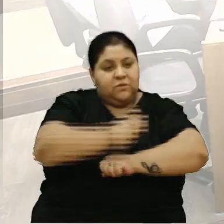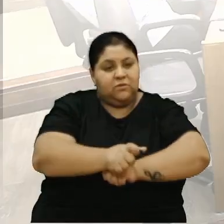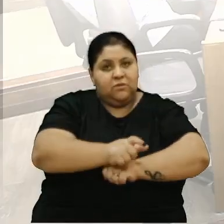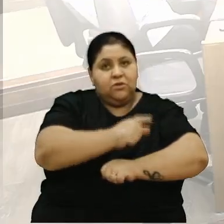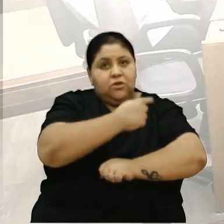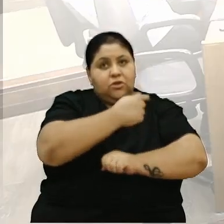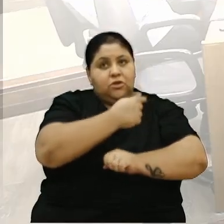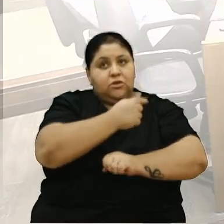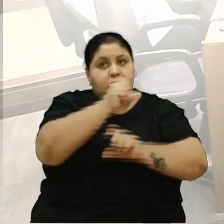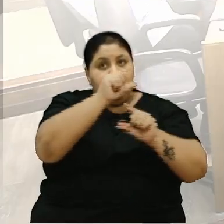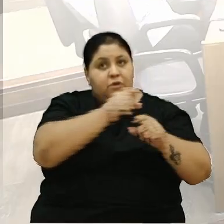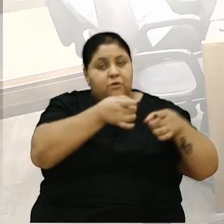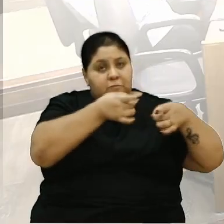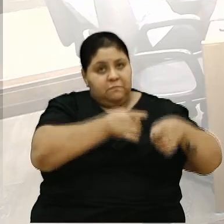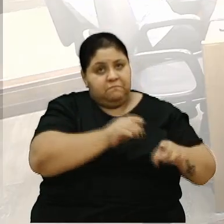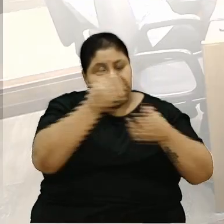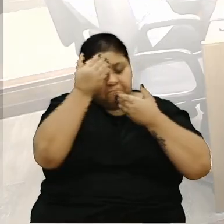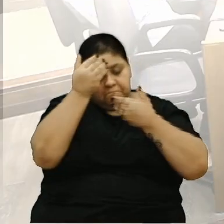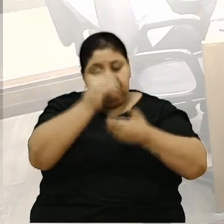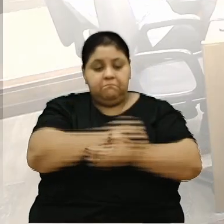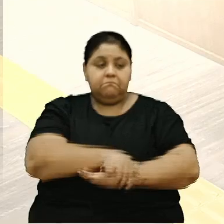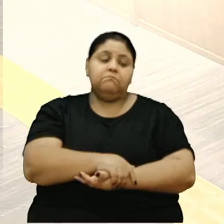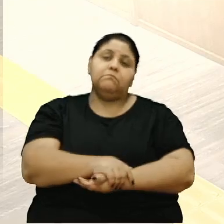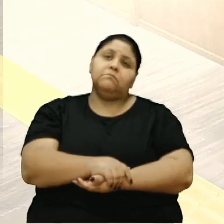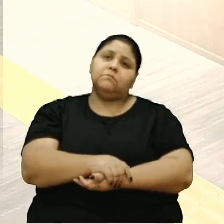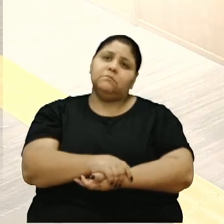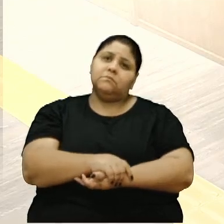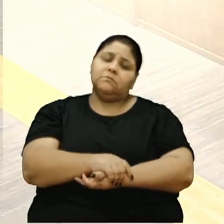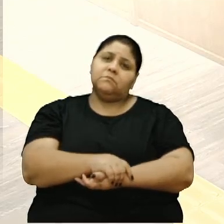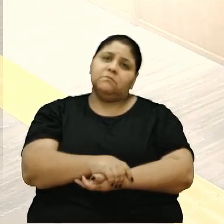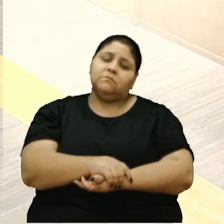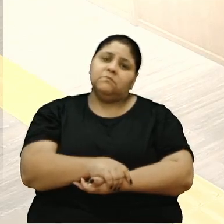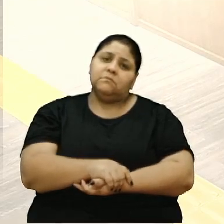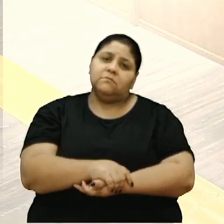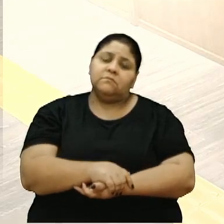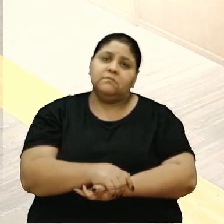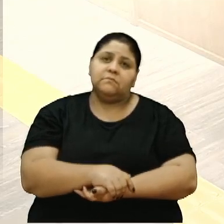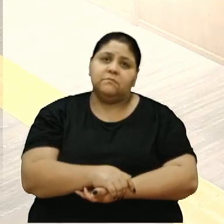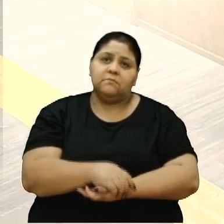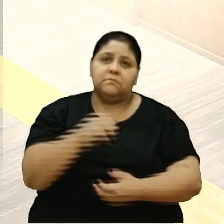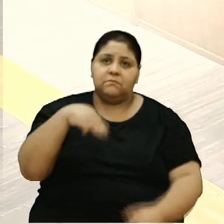vereador. Obrigado, vereador Bressan. A questão do Mário Lopes.